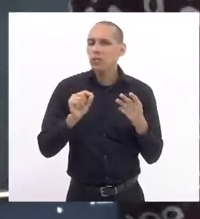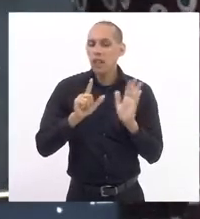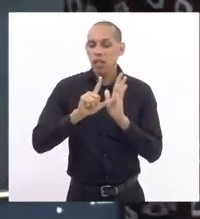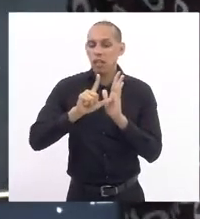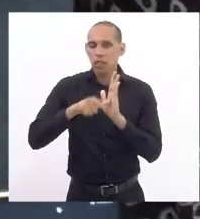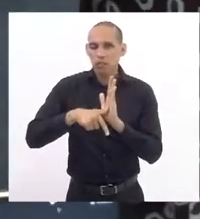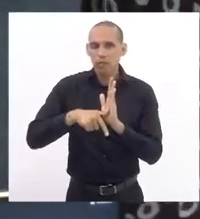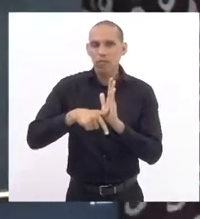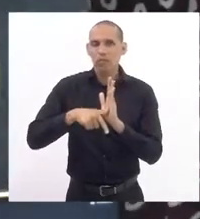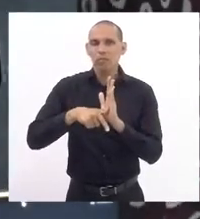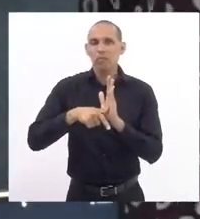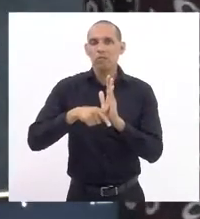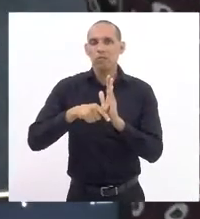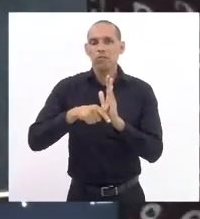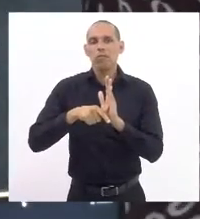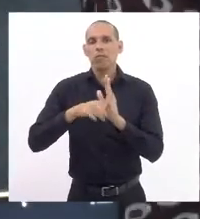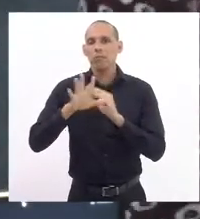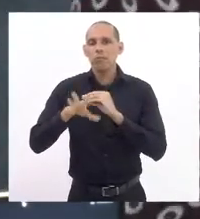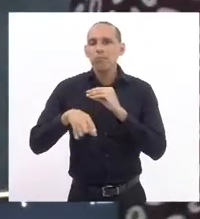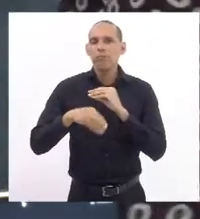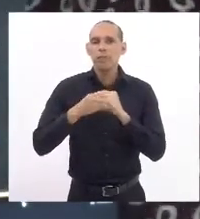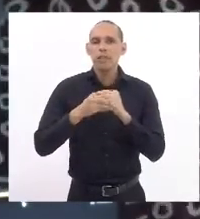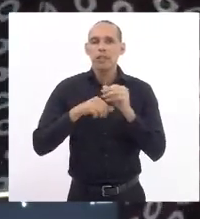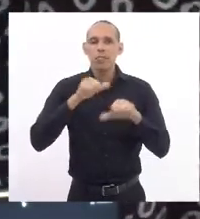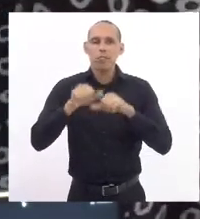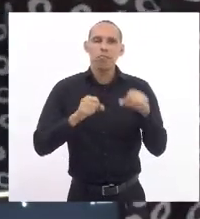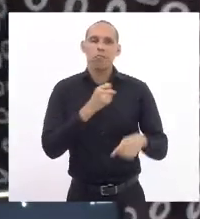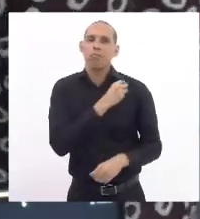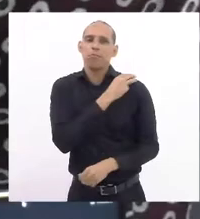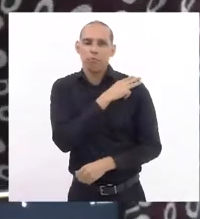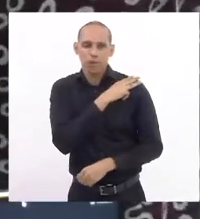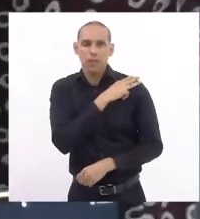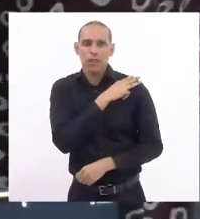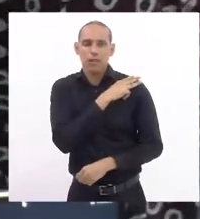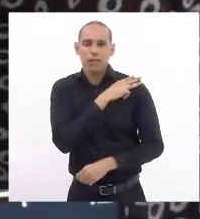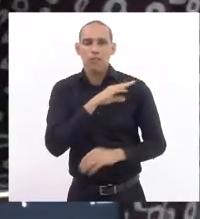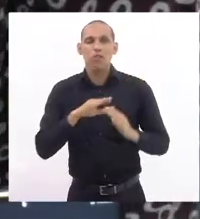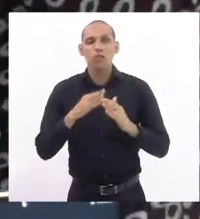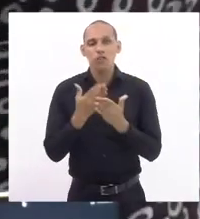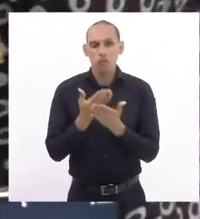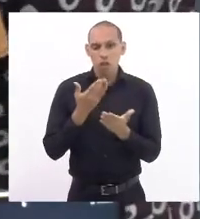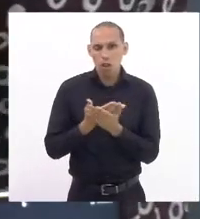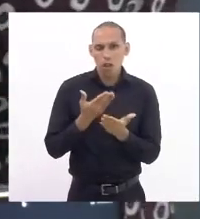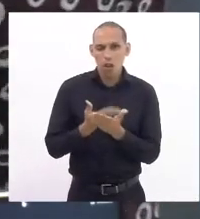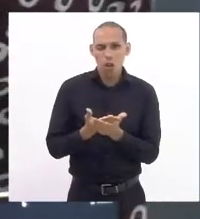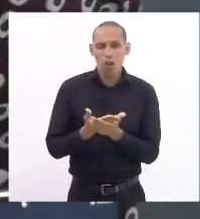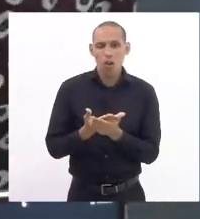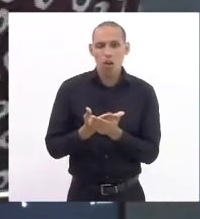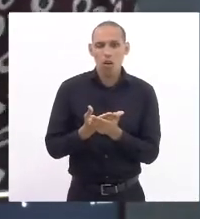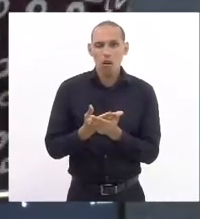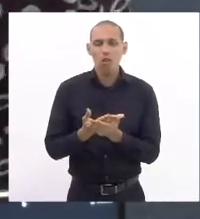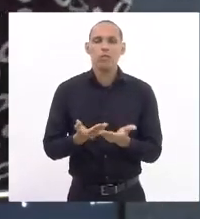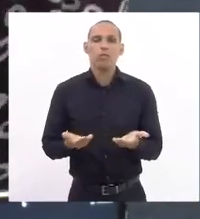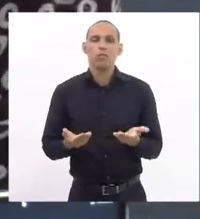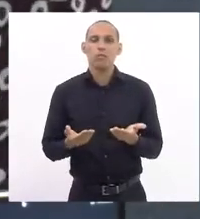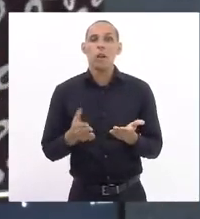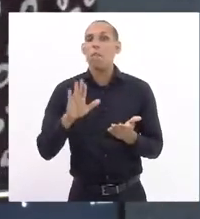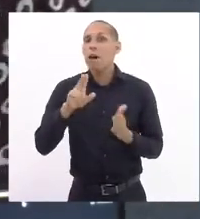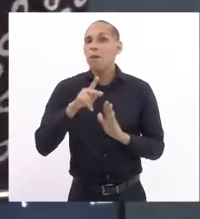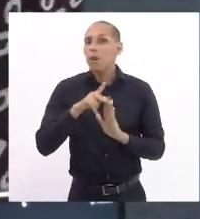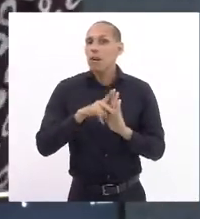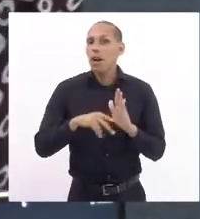adiamento da implementação da reforma do ensino médio na rede estadual de educação e no sistema de ensino. E o projeto sequer